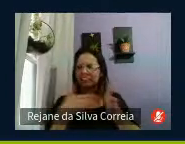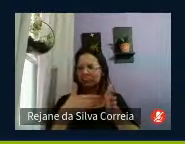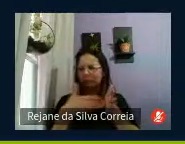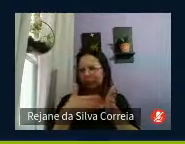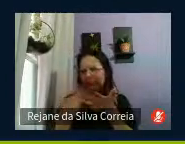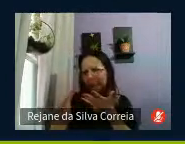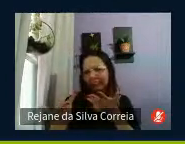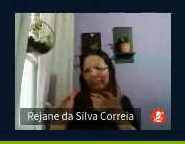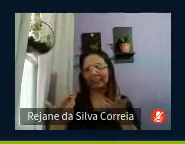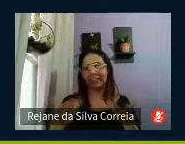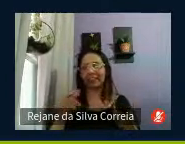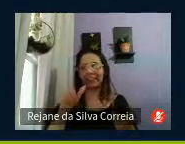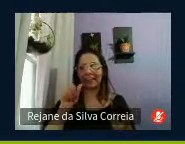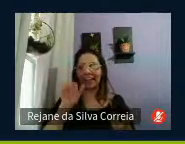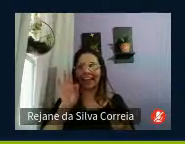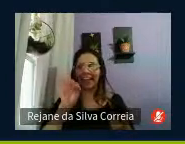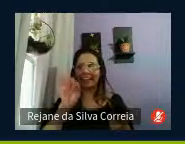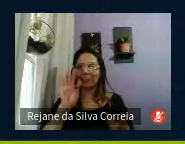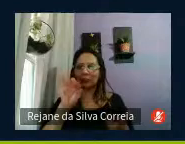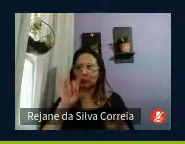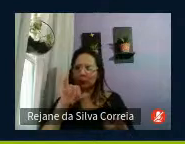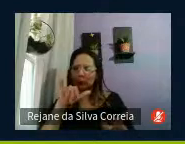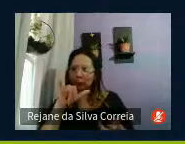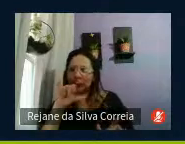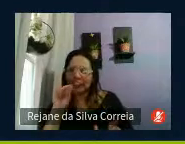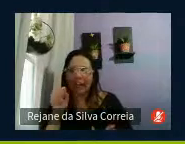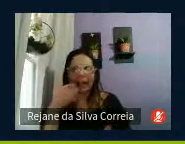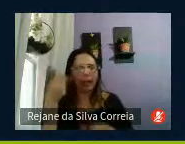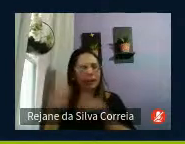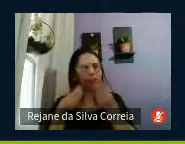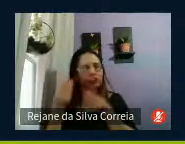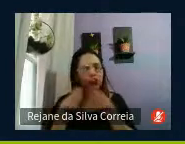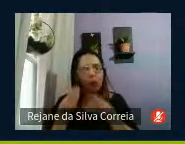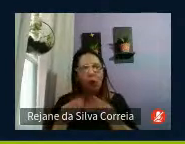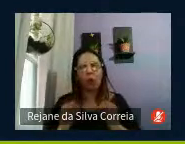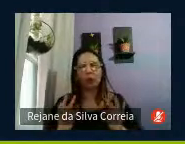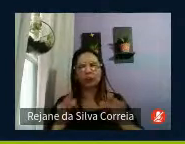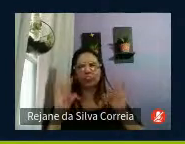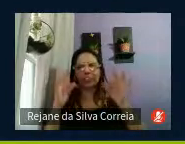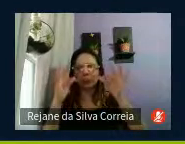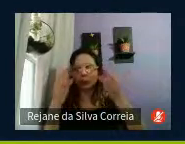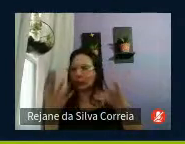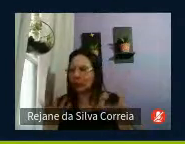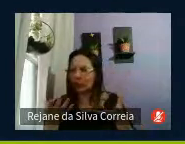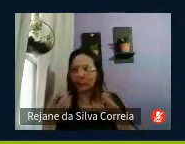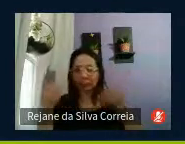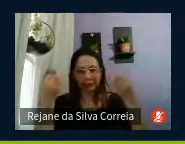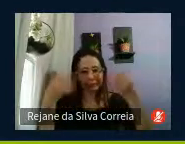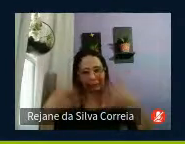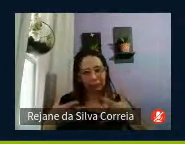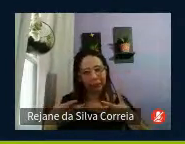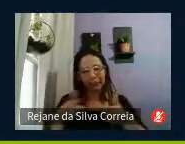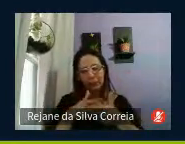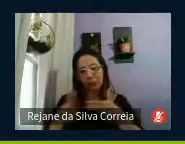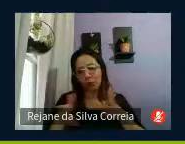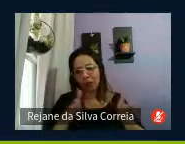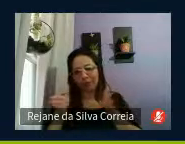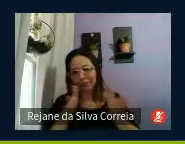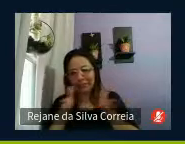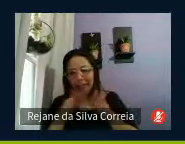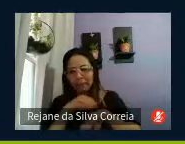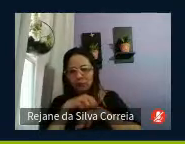barreiras atitudinais, as barreiras tecnológicas, ela fala sobre o acesso ao